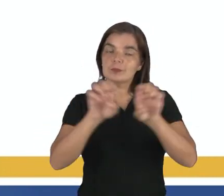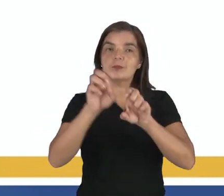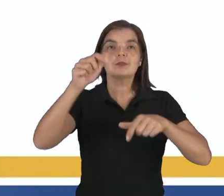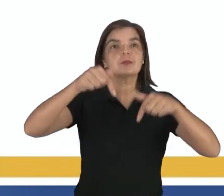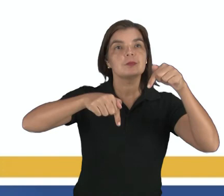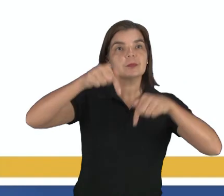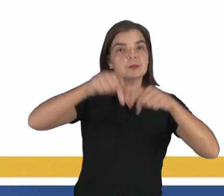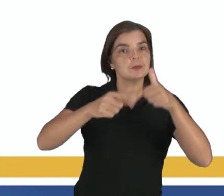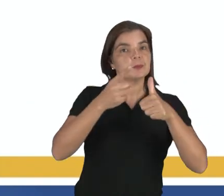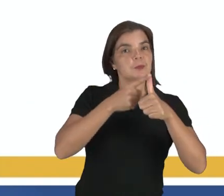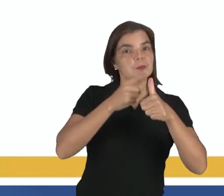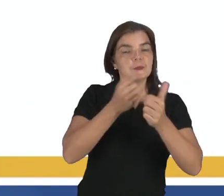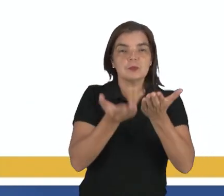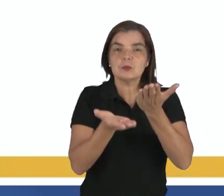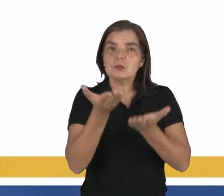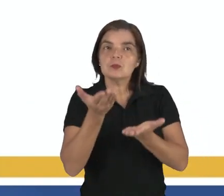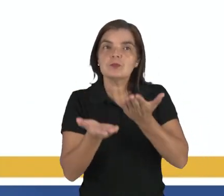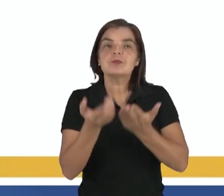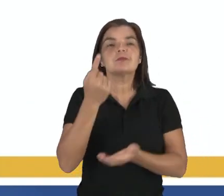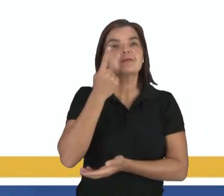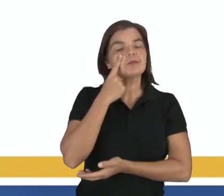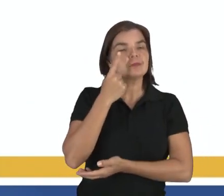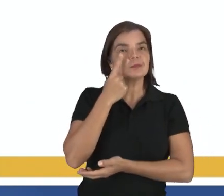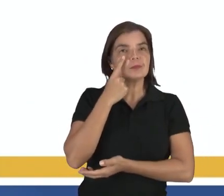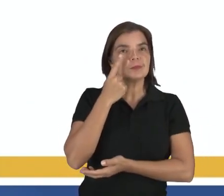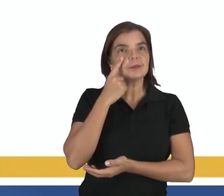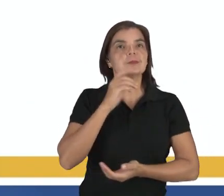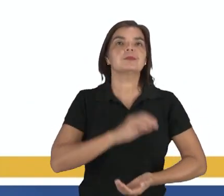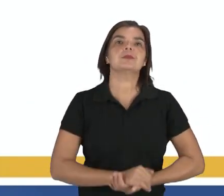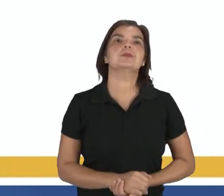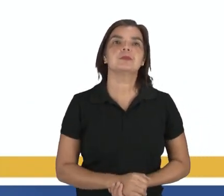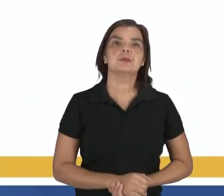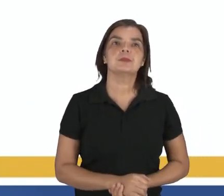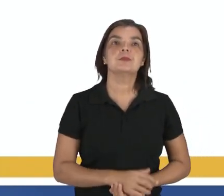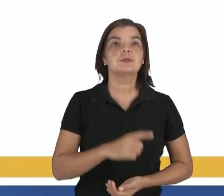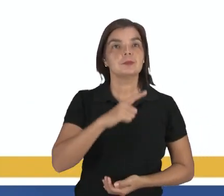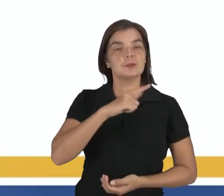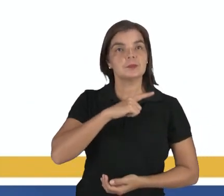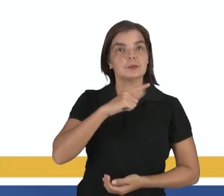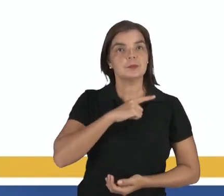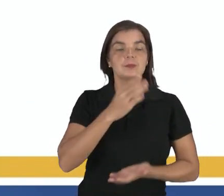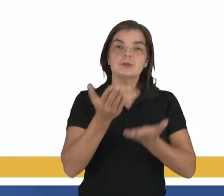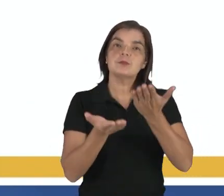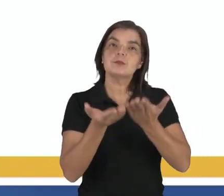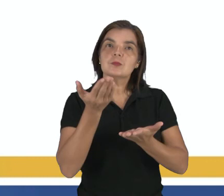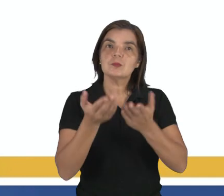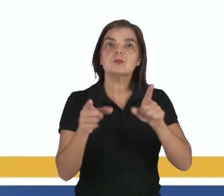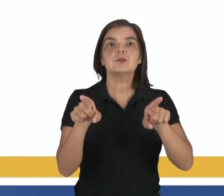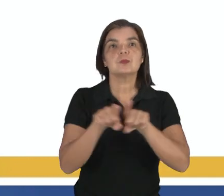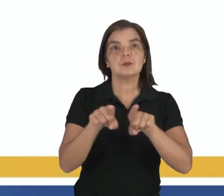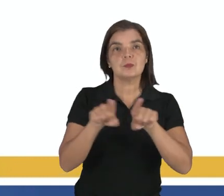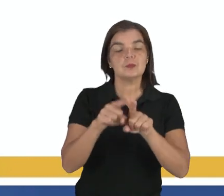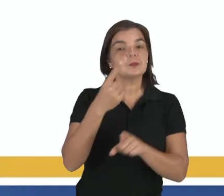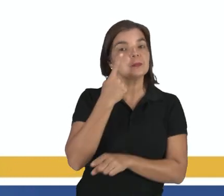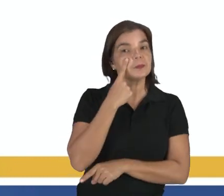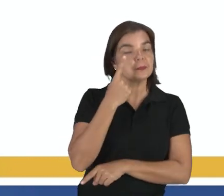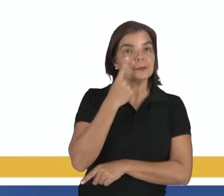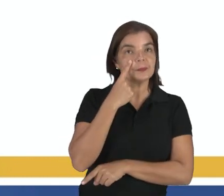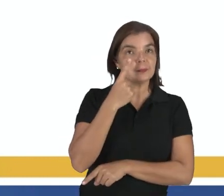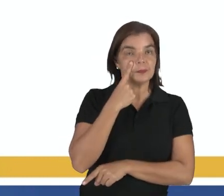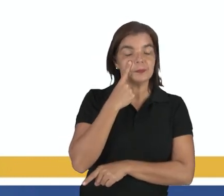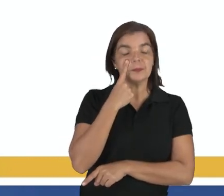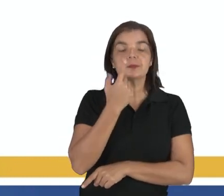química. Primeira coisa que a gente precisa fazer é o balanceamento. Então, nós temos aqui o balanceamento e identificamos